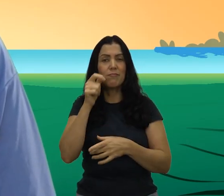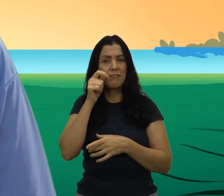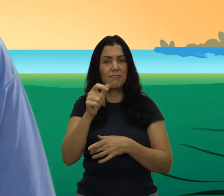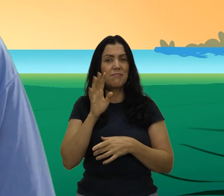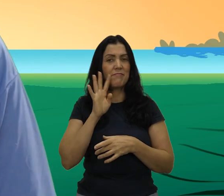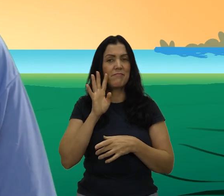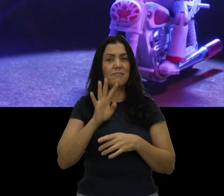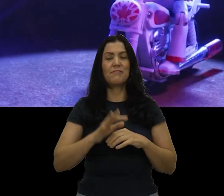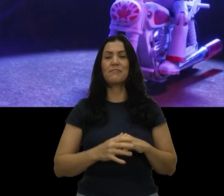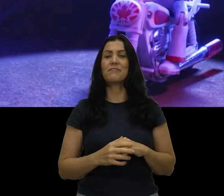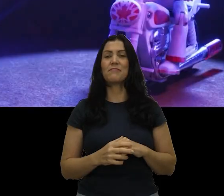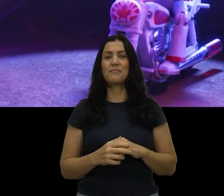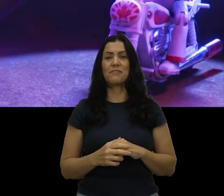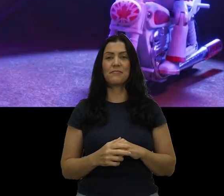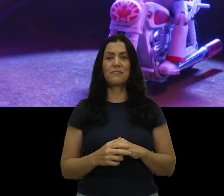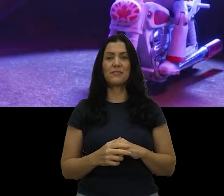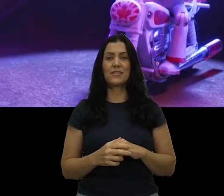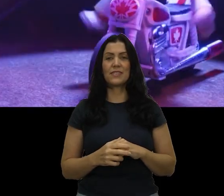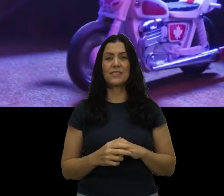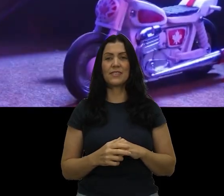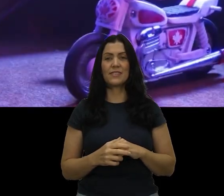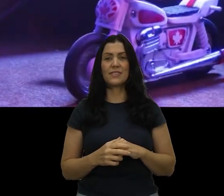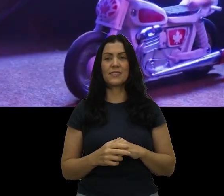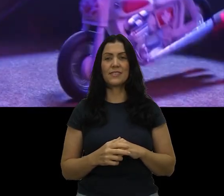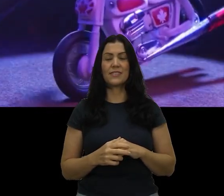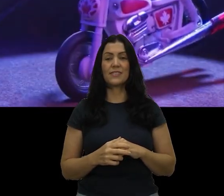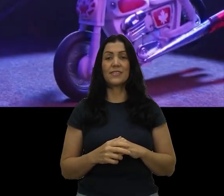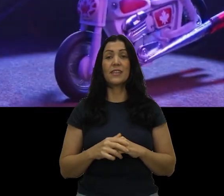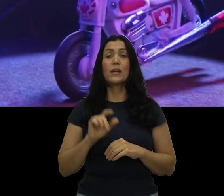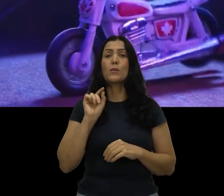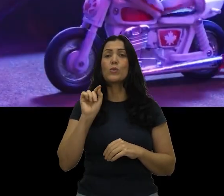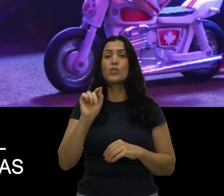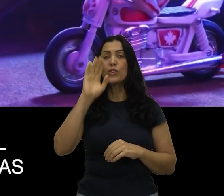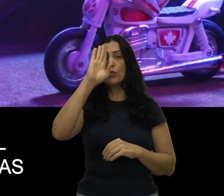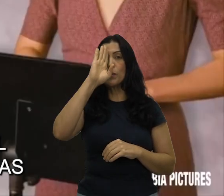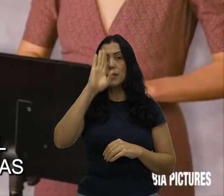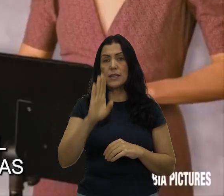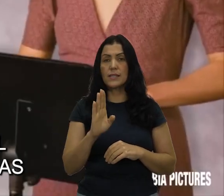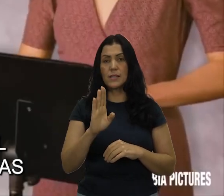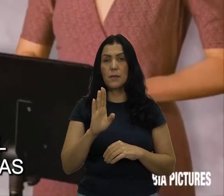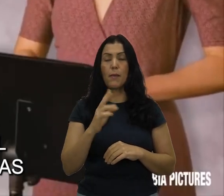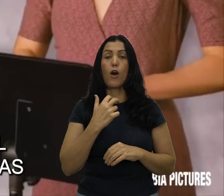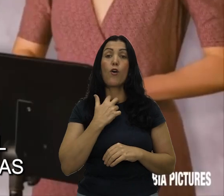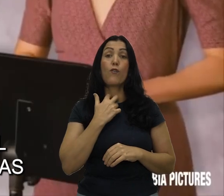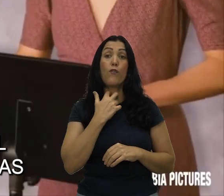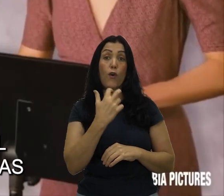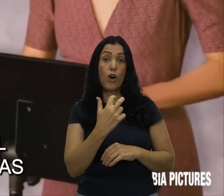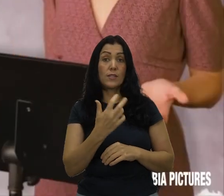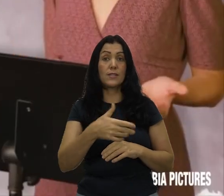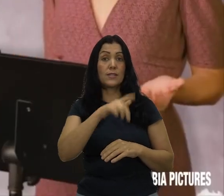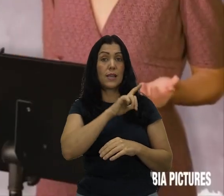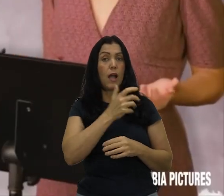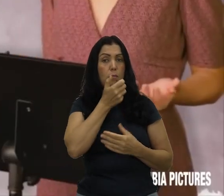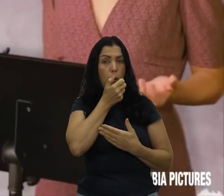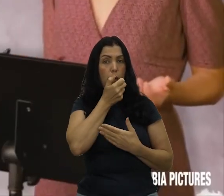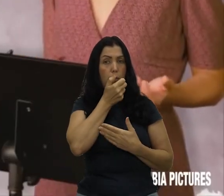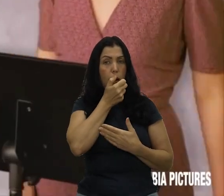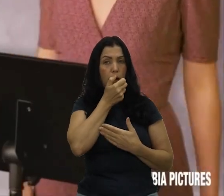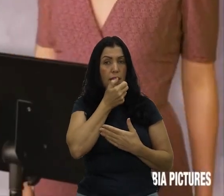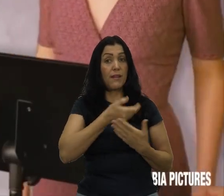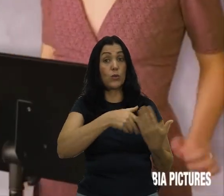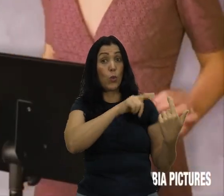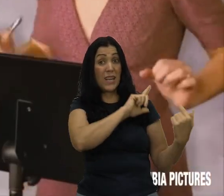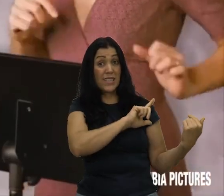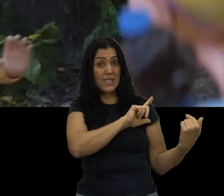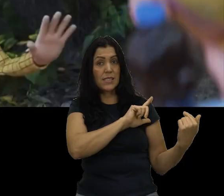ficar interessante. Canada's greatest stuntman. O motivo principal pelo qual as vozes são gravadas antes da animação